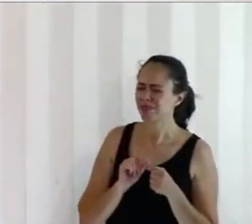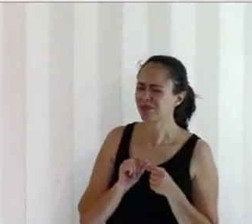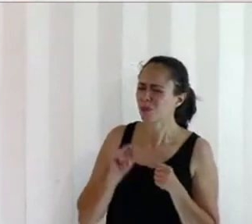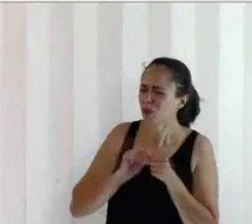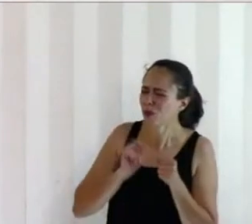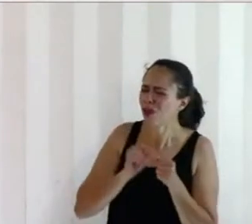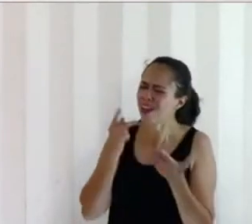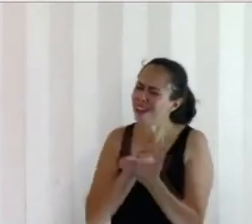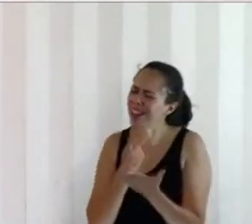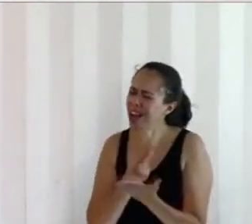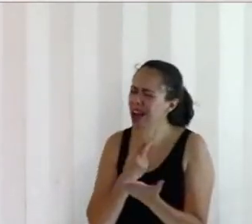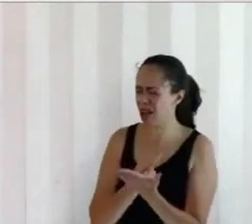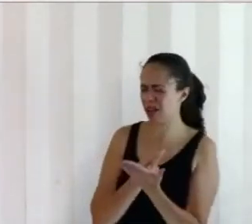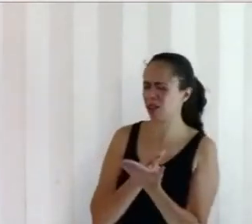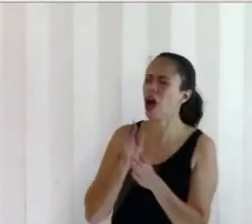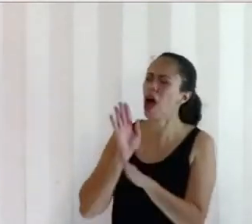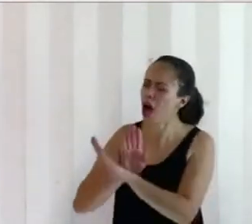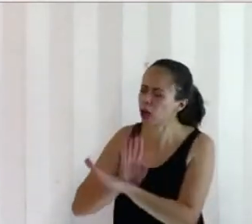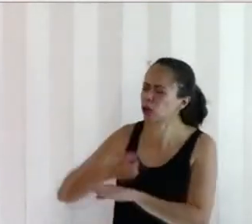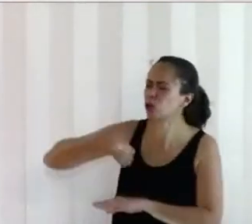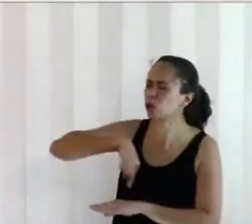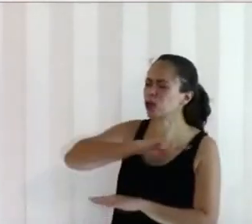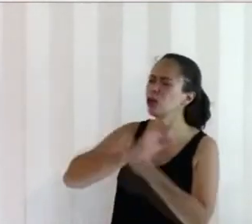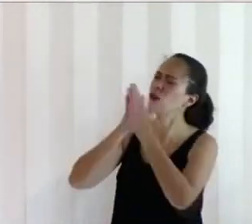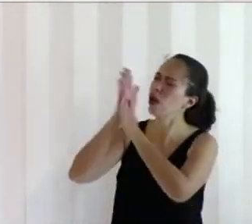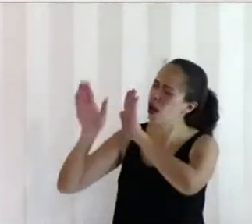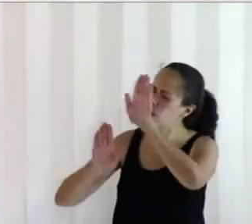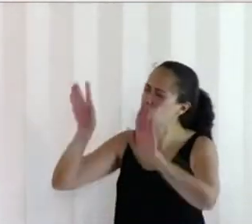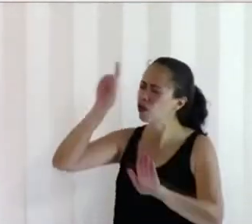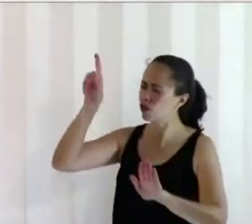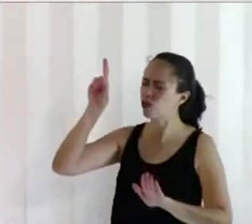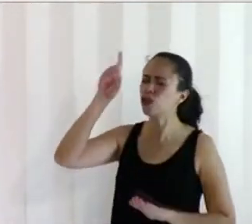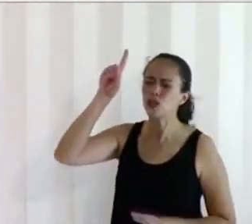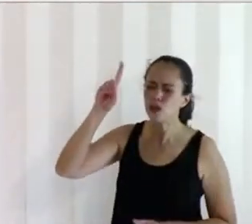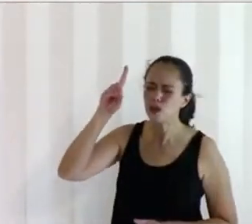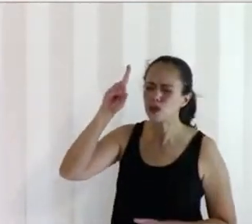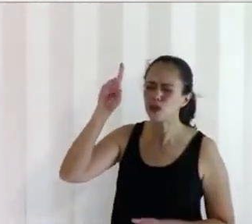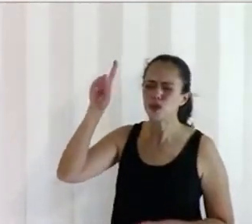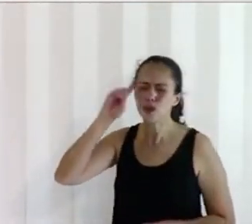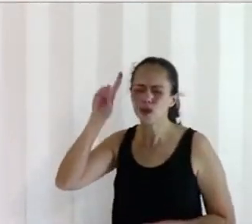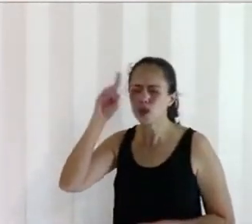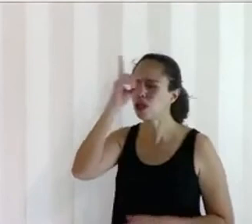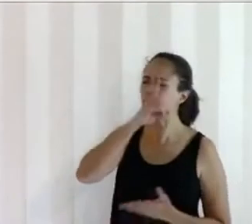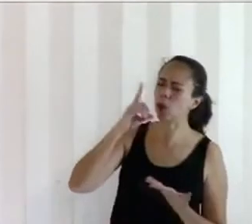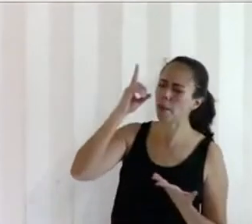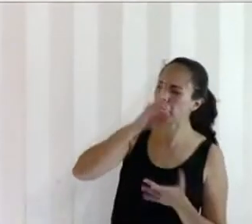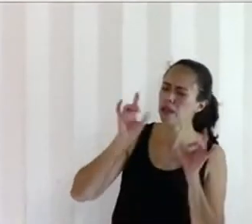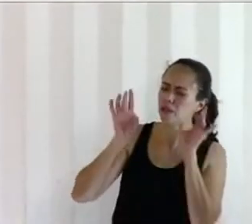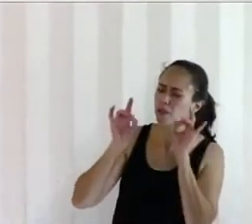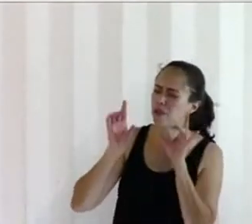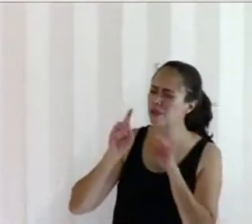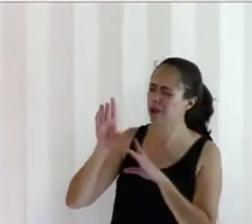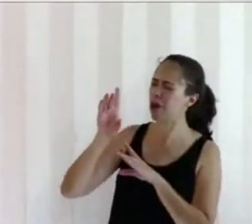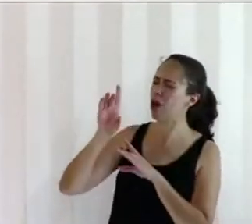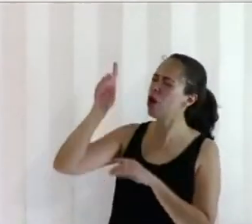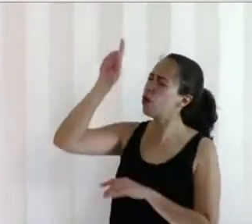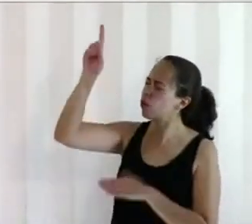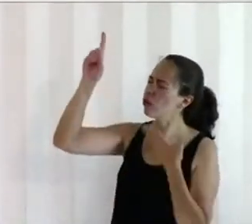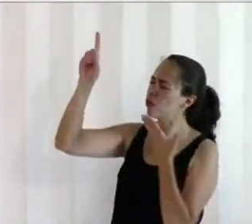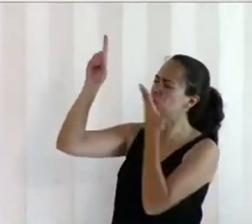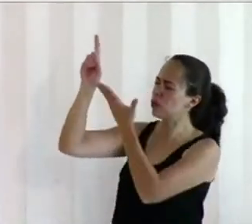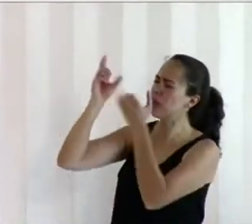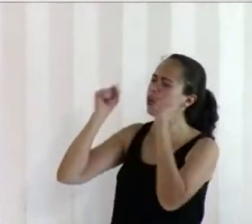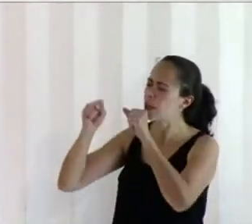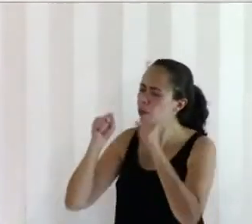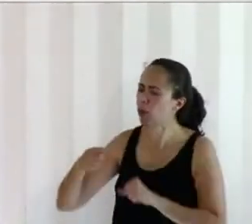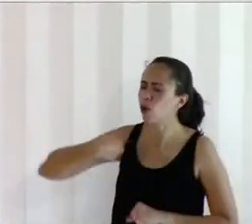nós consideramos o dia do Senhor como para Ti, dando preferência sempre às Tuas coisas. Ajuda-nos, Senhor, a honrar